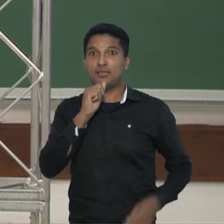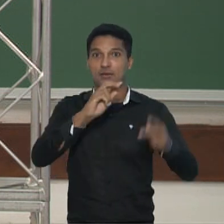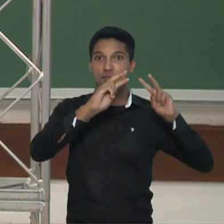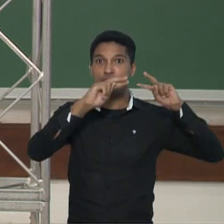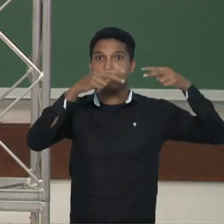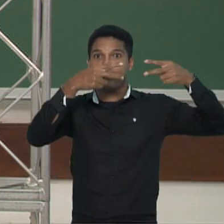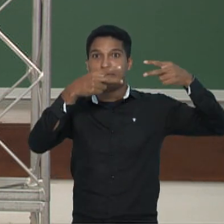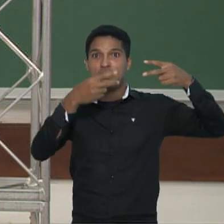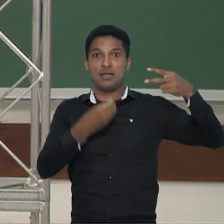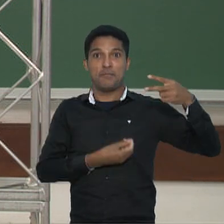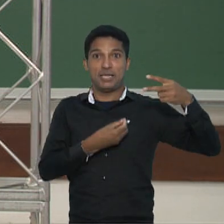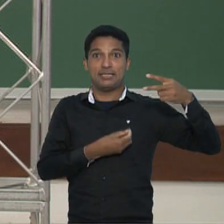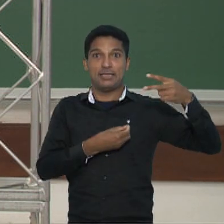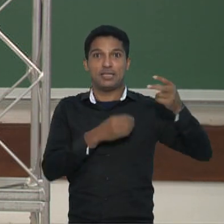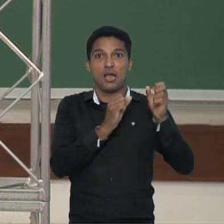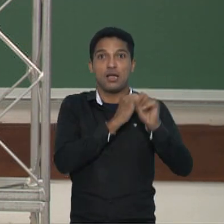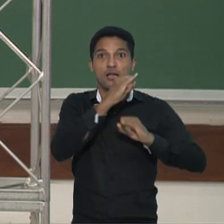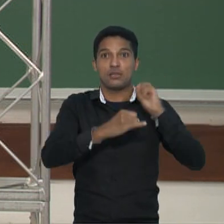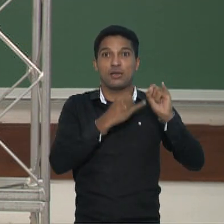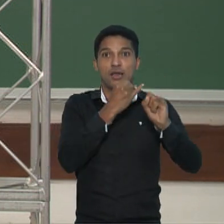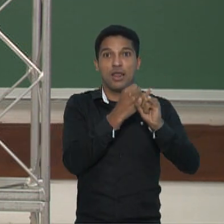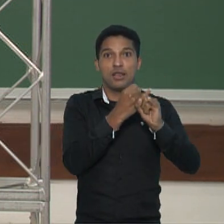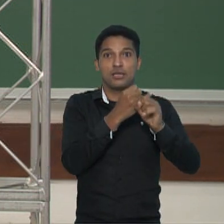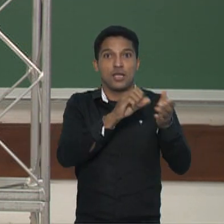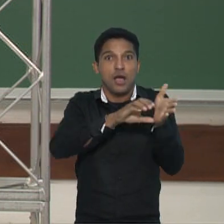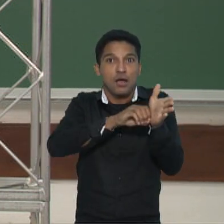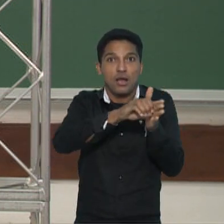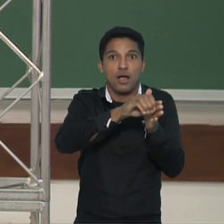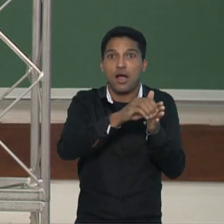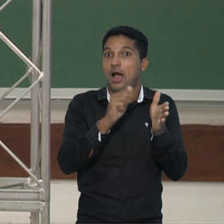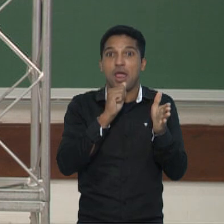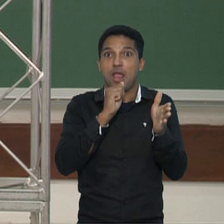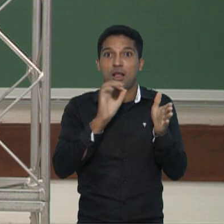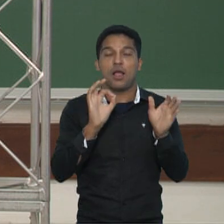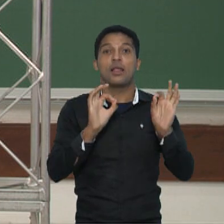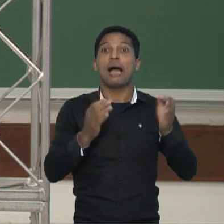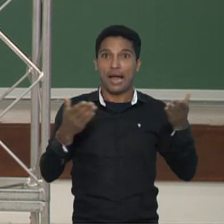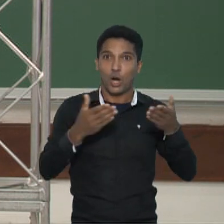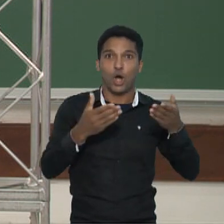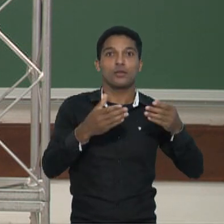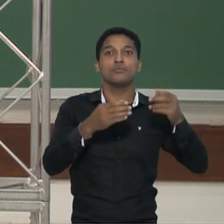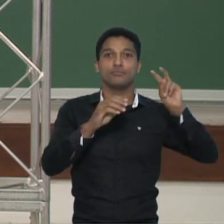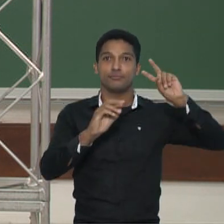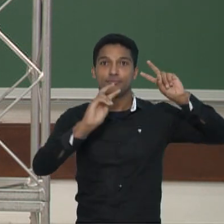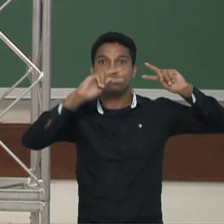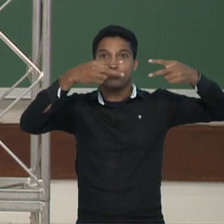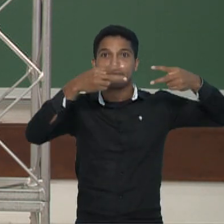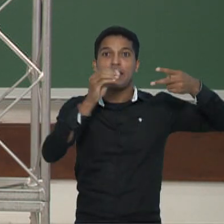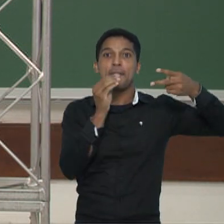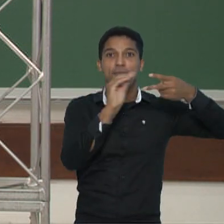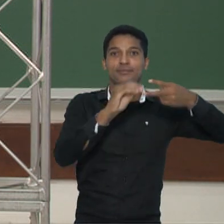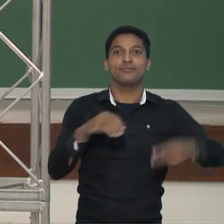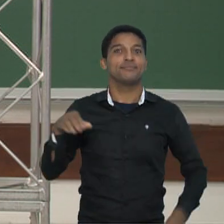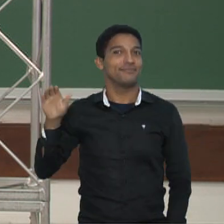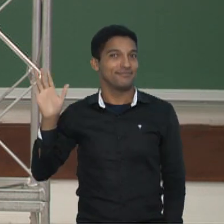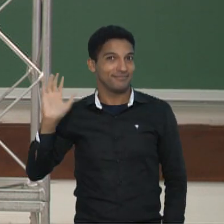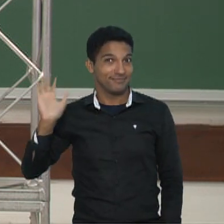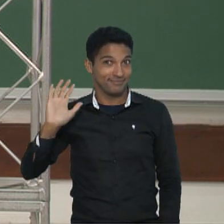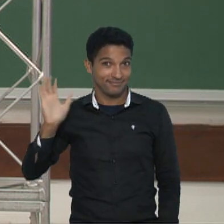Class, aproveita para fazer isso agora e depois fazer as suas atividades. Bye